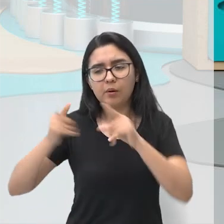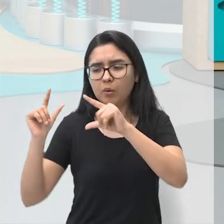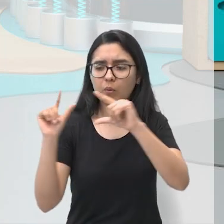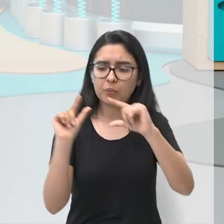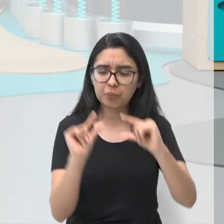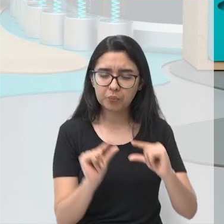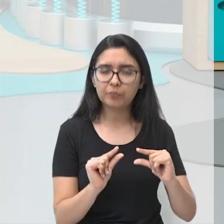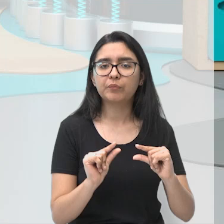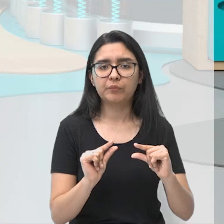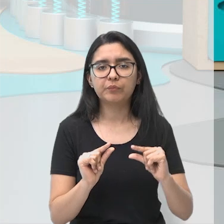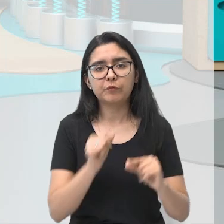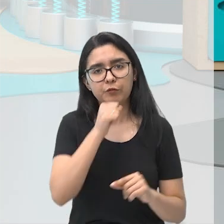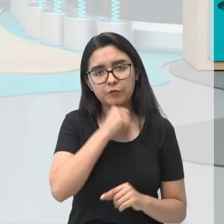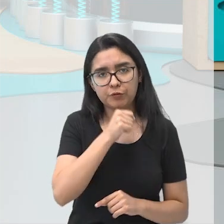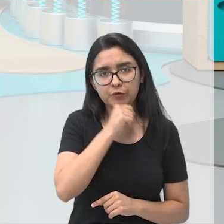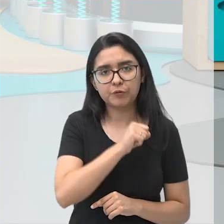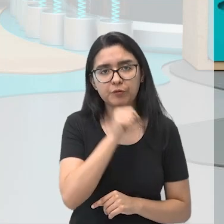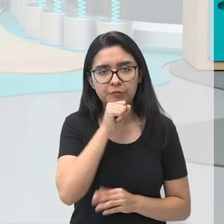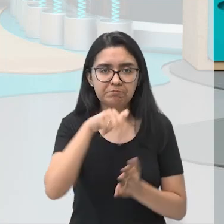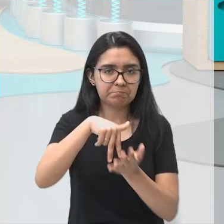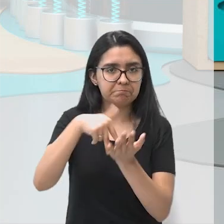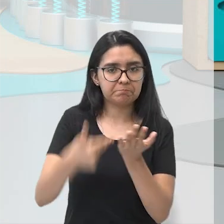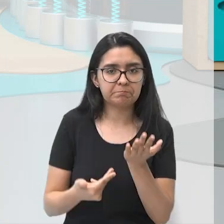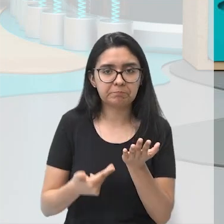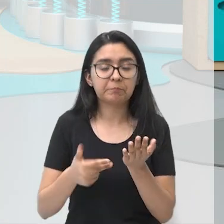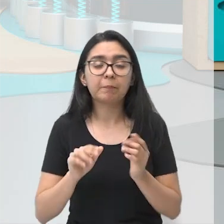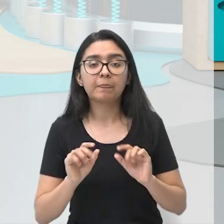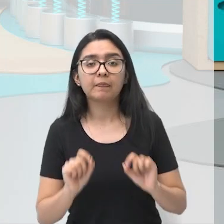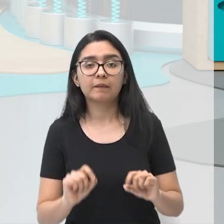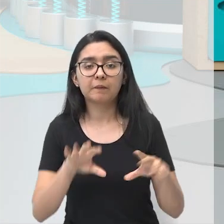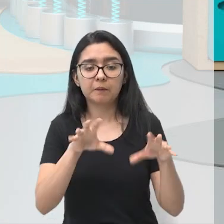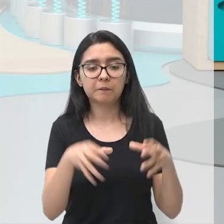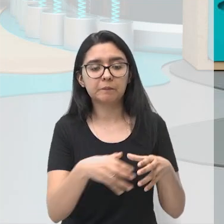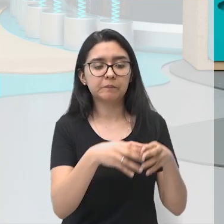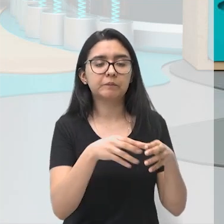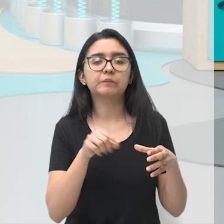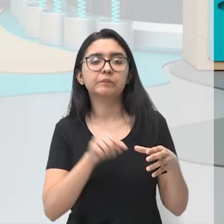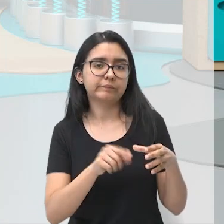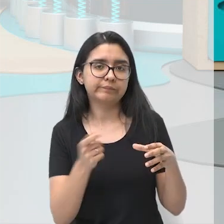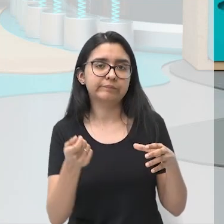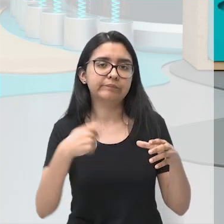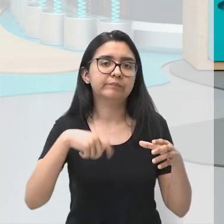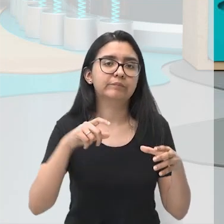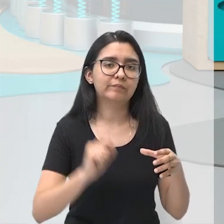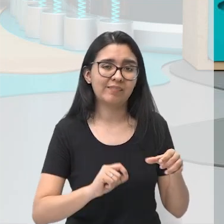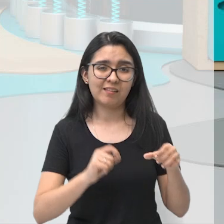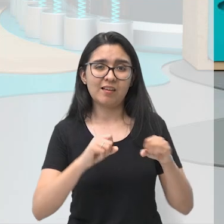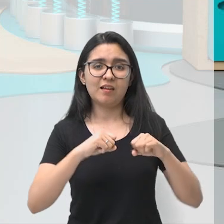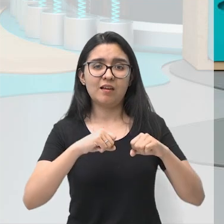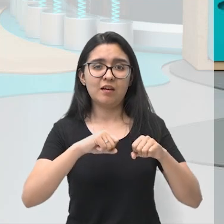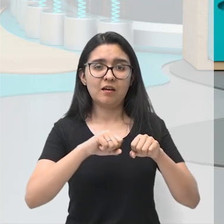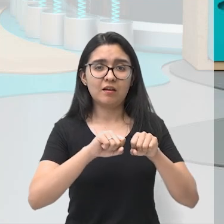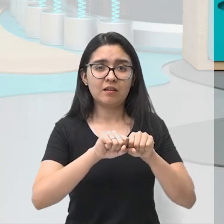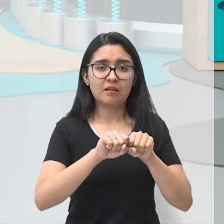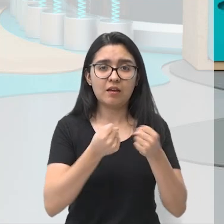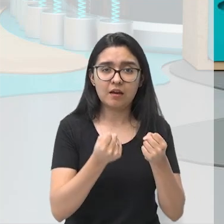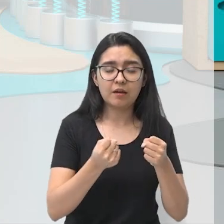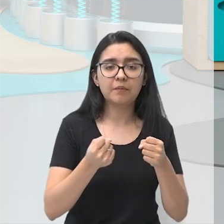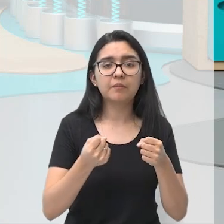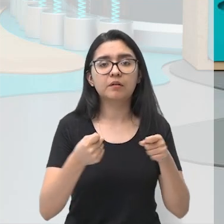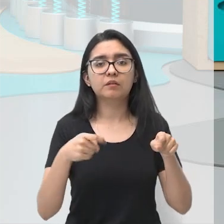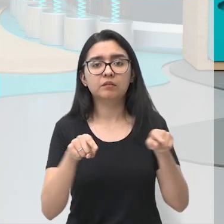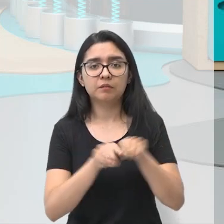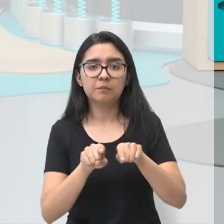Caem bastante, se machucam e como são grupos que estão suscetíveis ali a fraturas, a